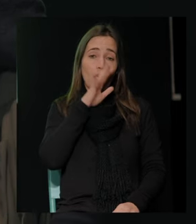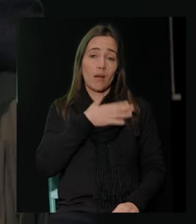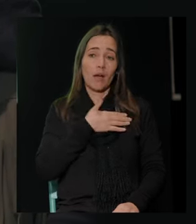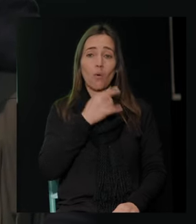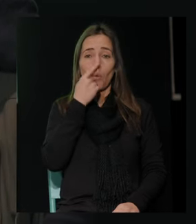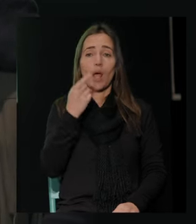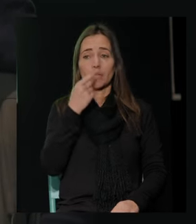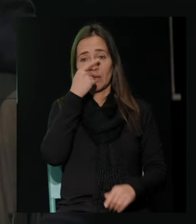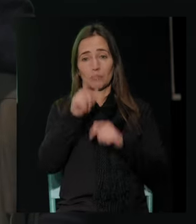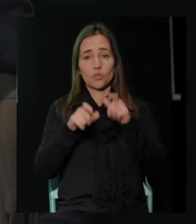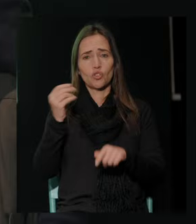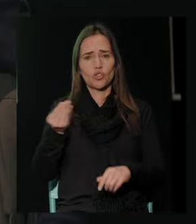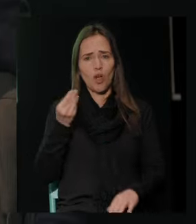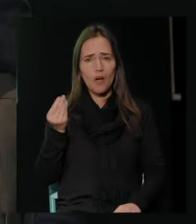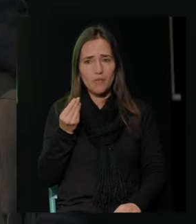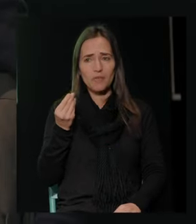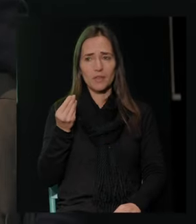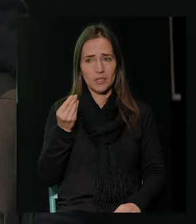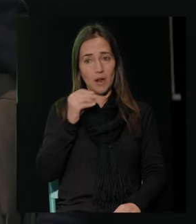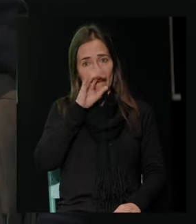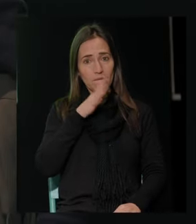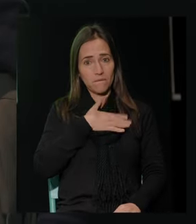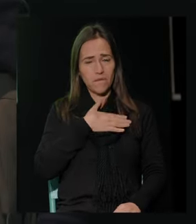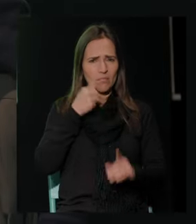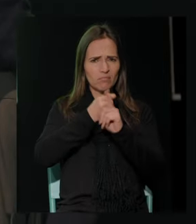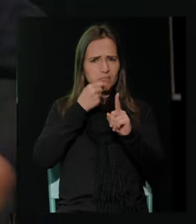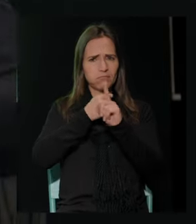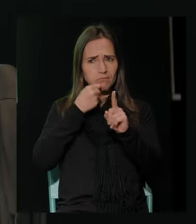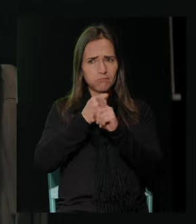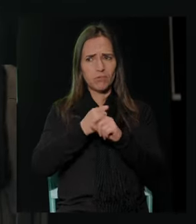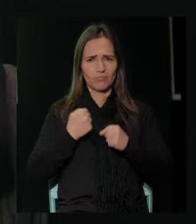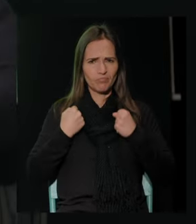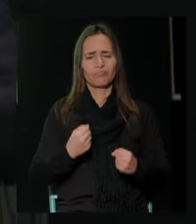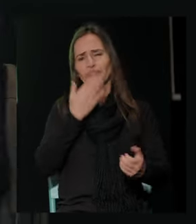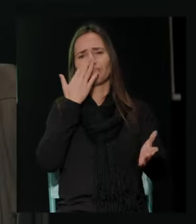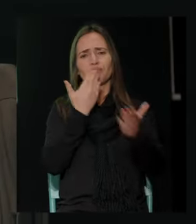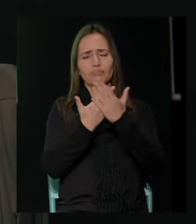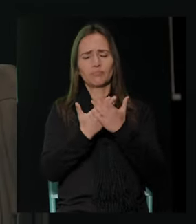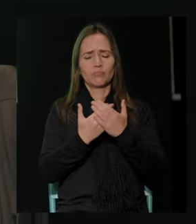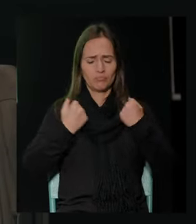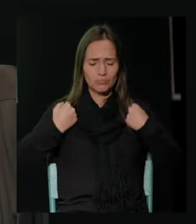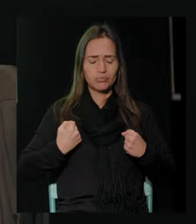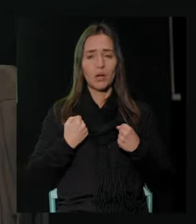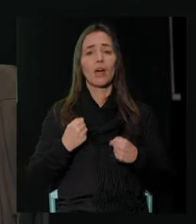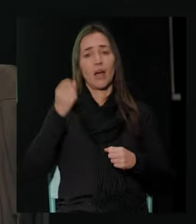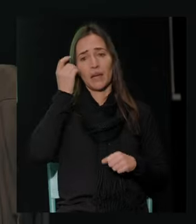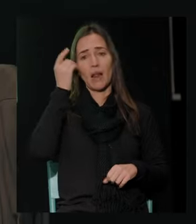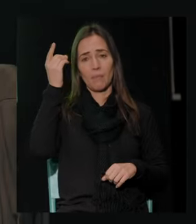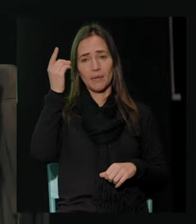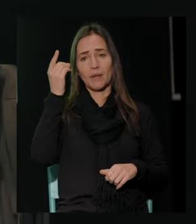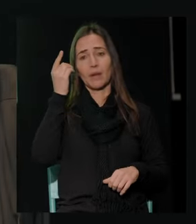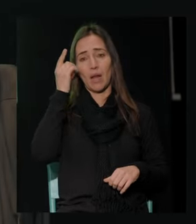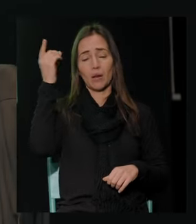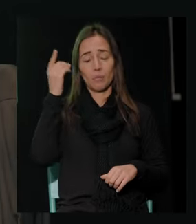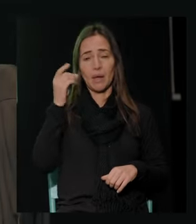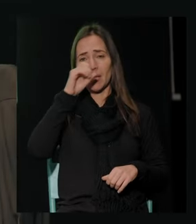coragem daquelas pessoas e daqueles jovens e admiro imenso aquele ativismo e aquela frontalidade e dar o corpo. Aliás,